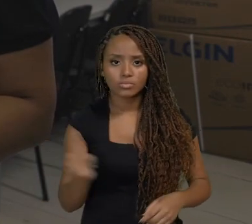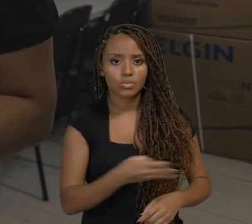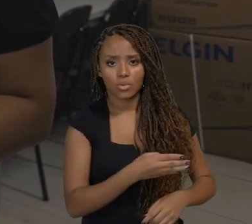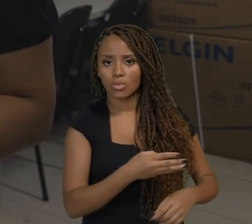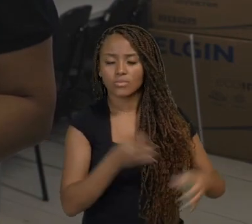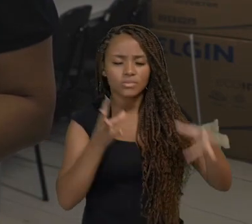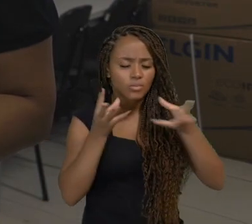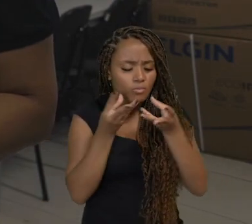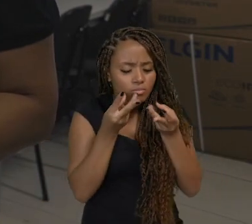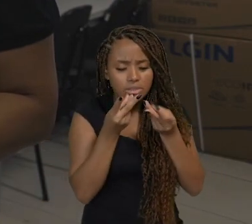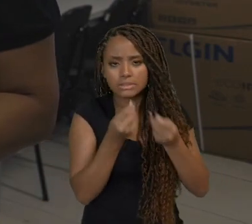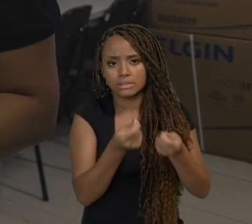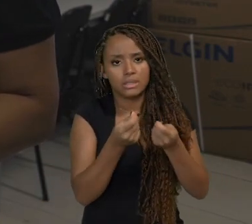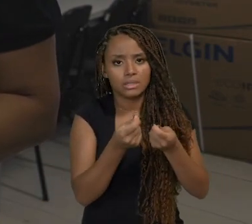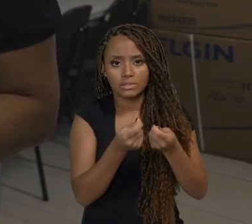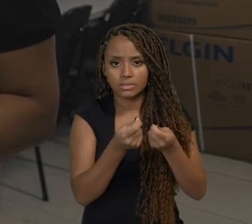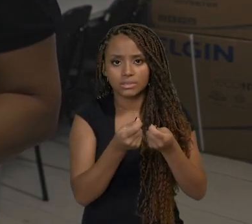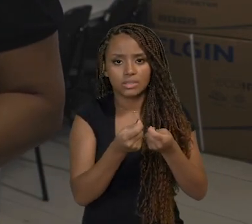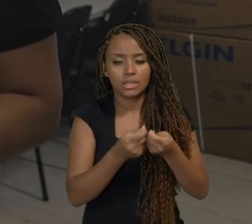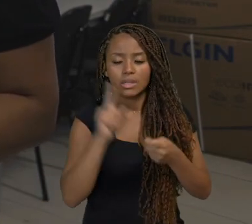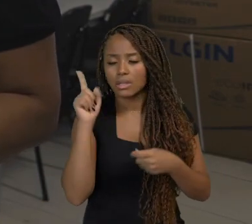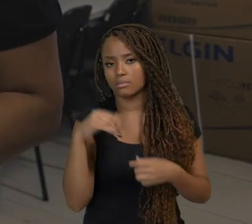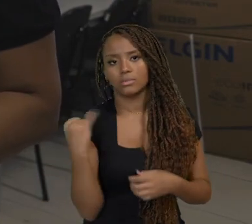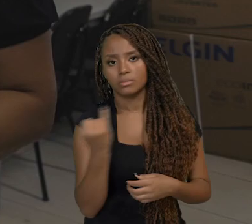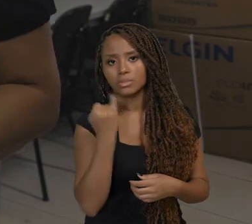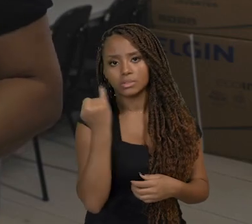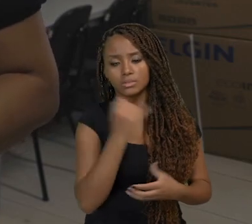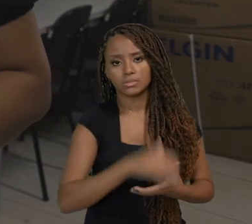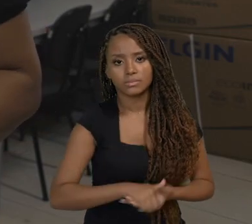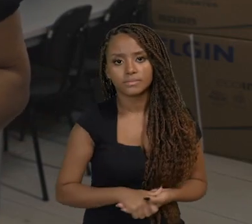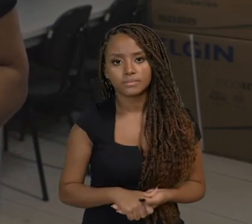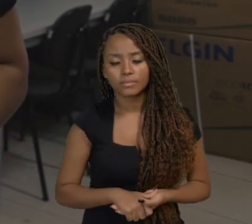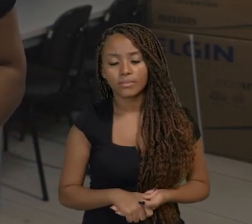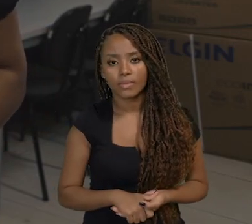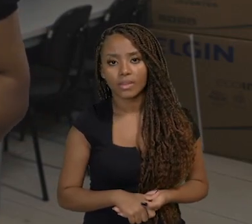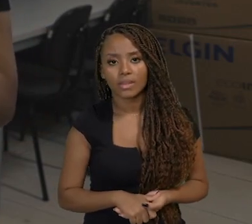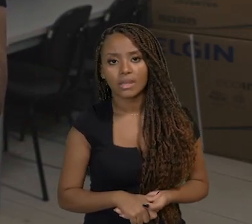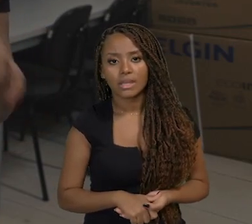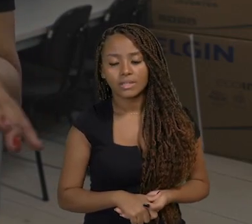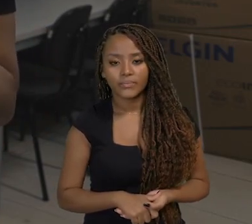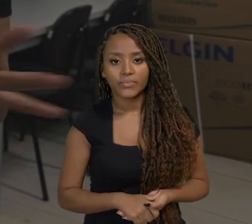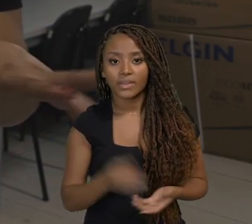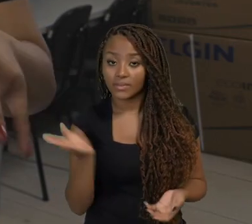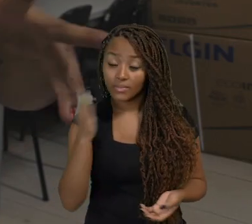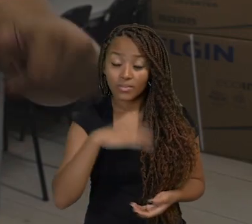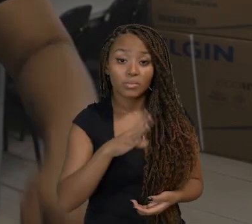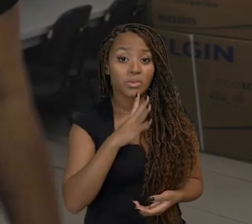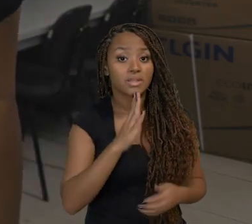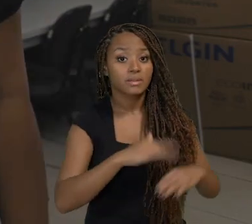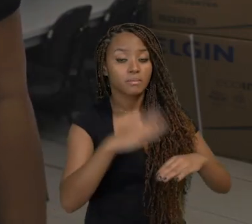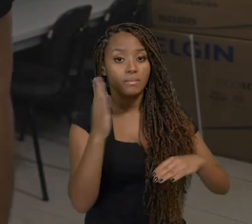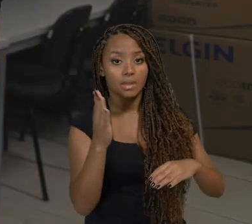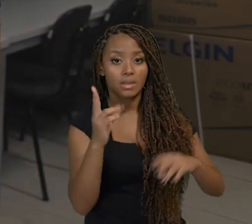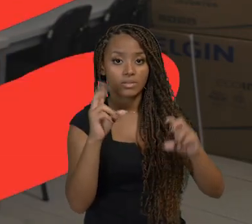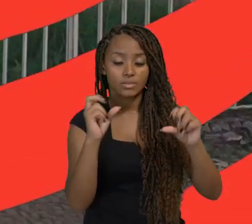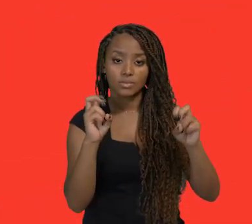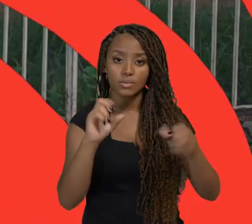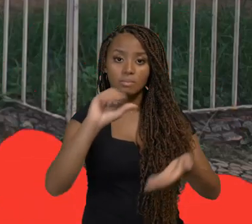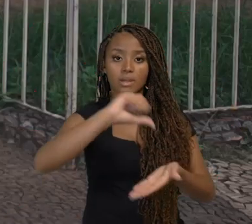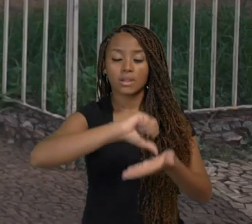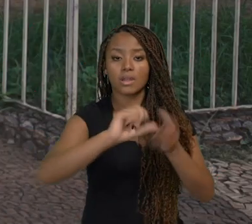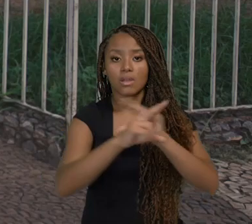equipamentos novos, de altíssima qualidade. Então, sem dúvida, muito importante. Fechou. Então partiu conhecer mais aqui da Ufulândia de Patos de